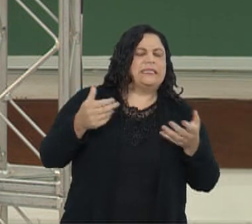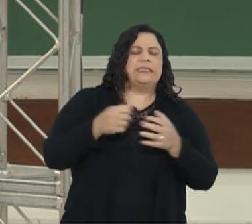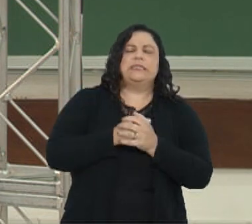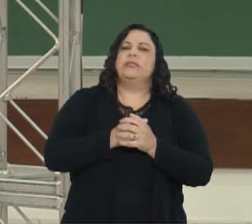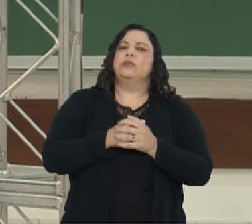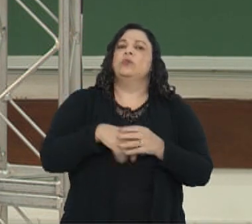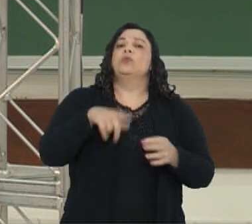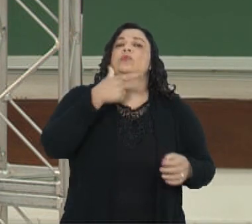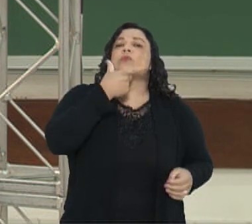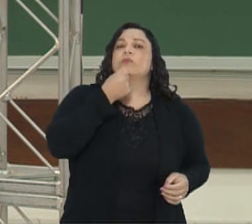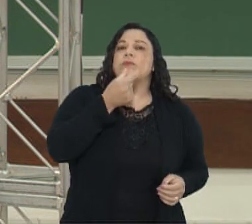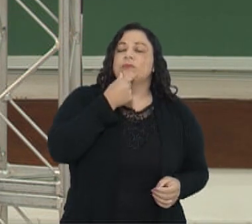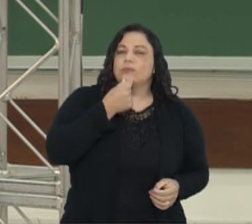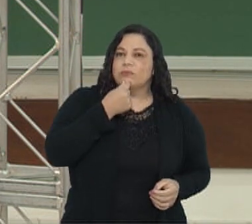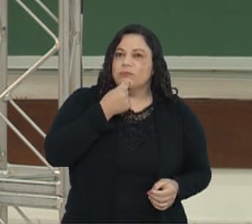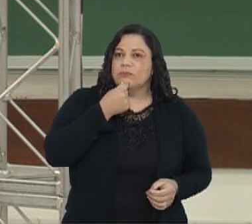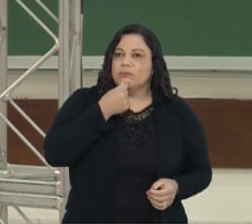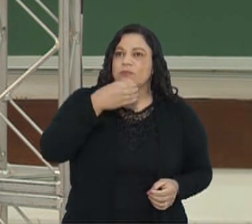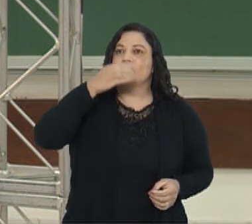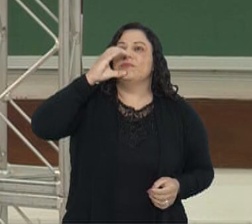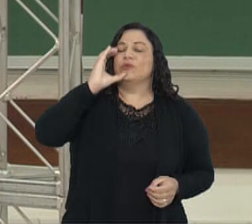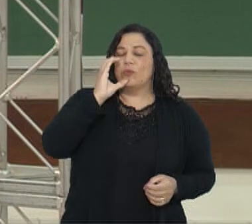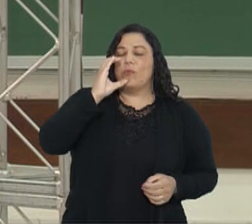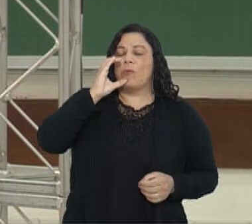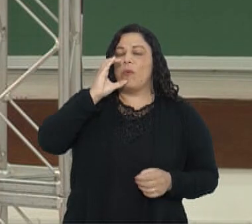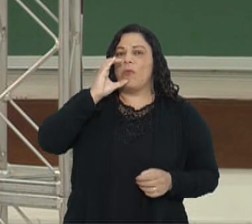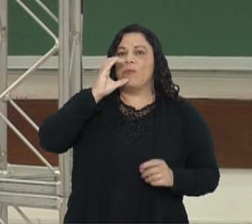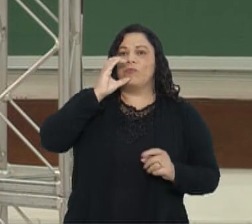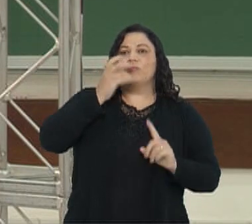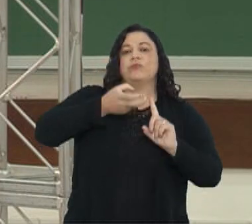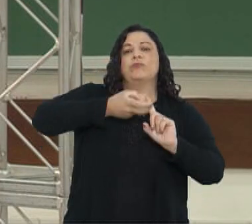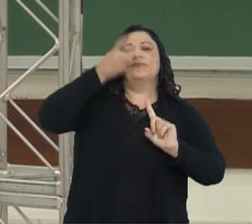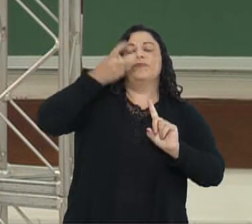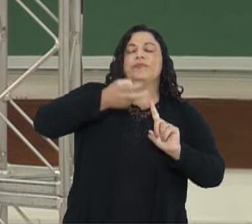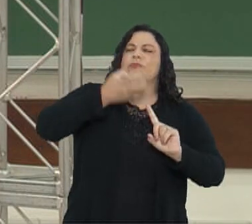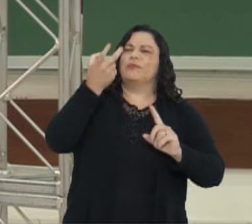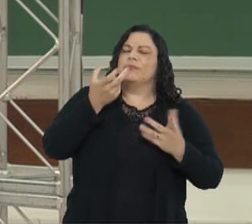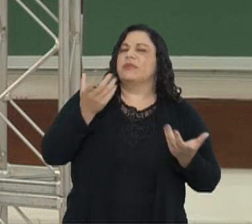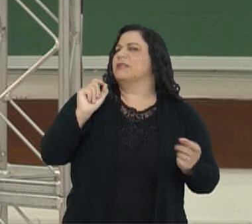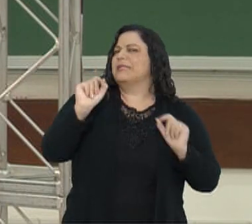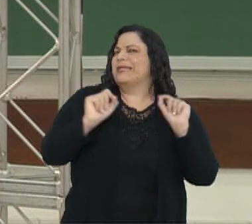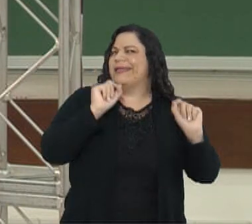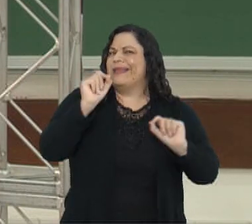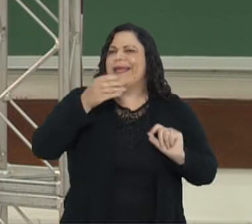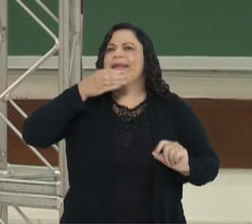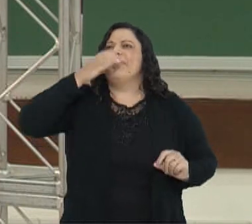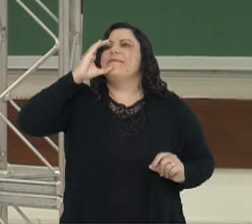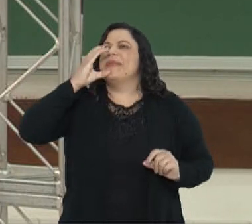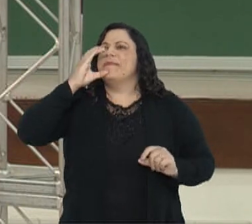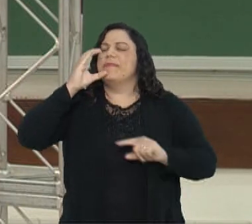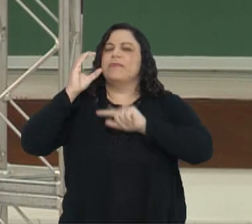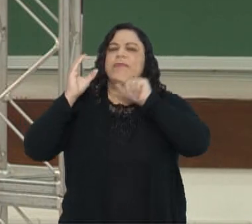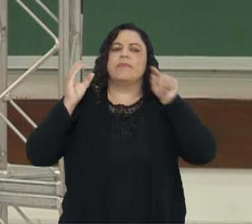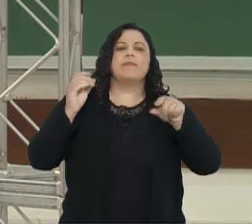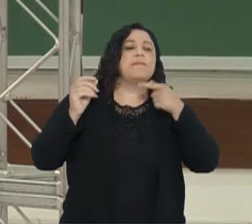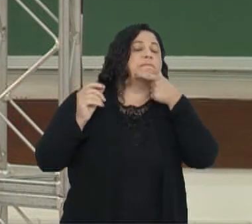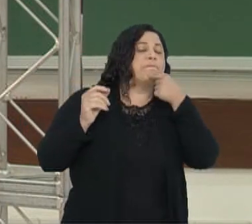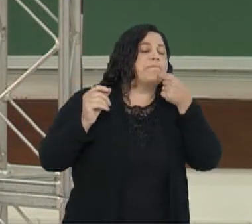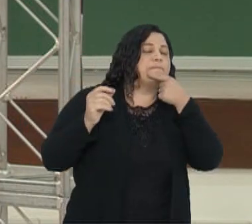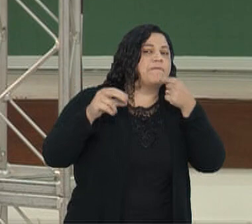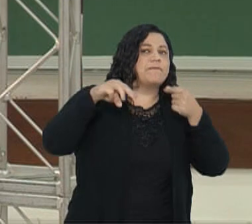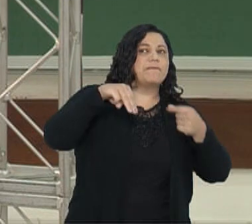menino bebeu o refrigerante. Quem bebeu? O menino. Então, menino é o